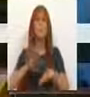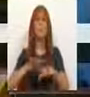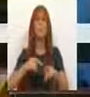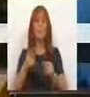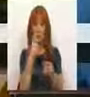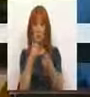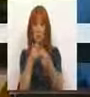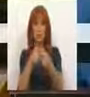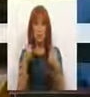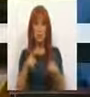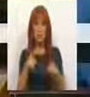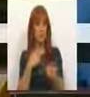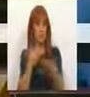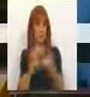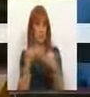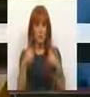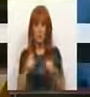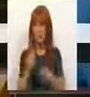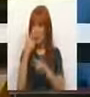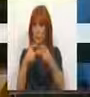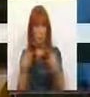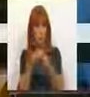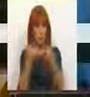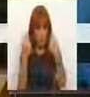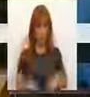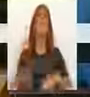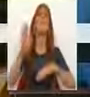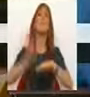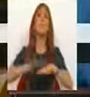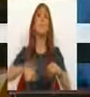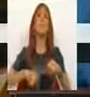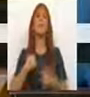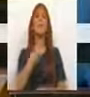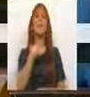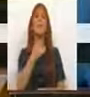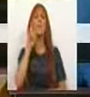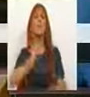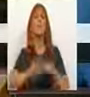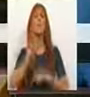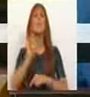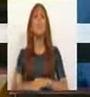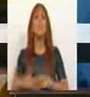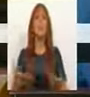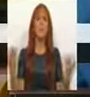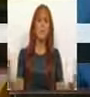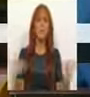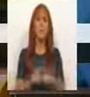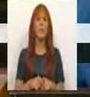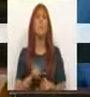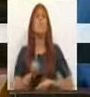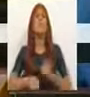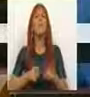resultantes da proximidade que têm às escolas e às suas populações. Por isso, o que lhe pergunto, senhora deputada, é o